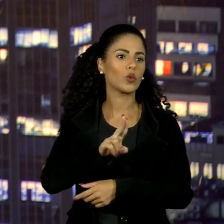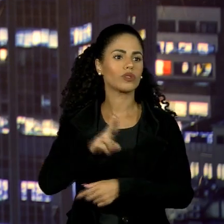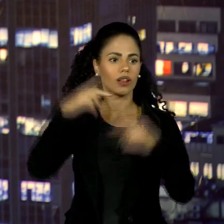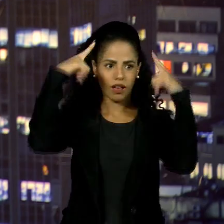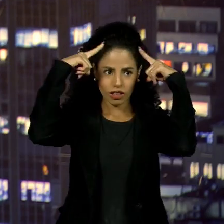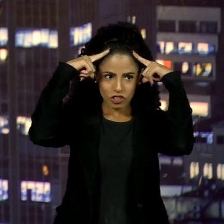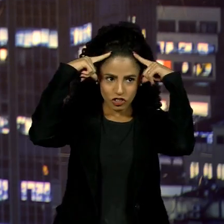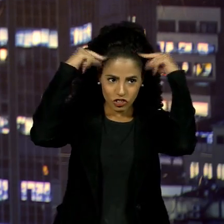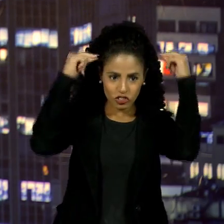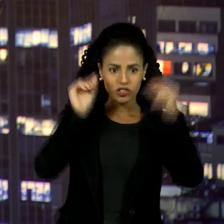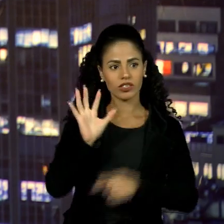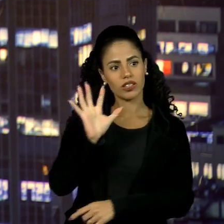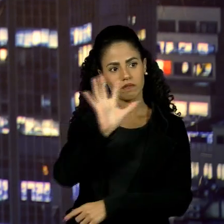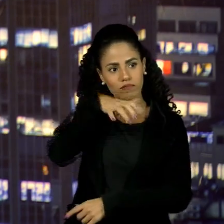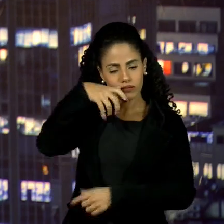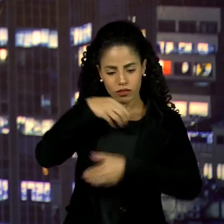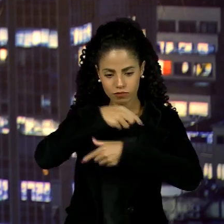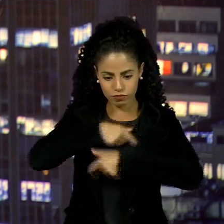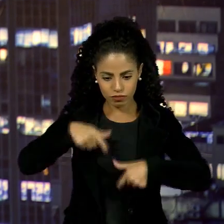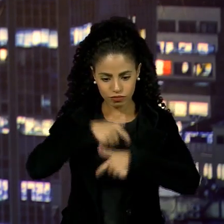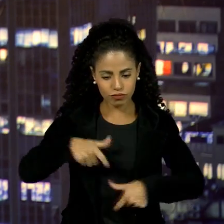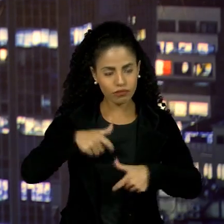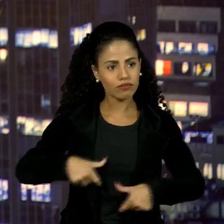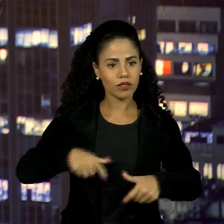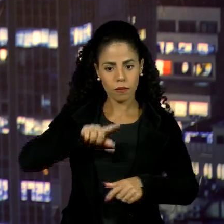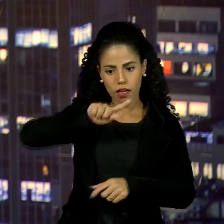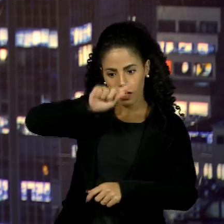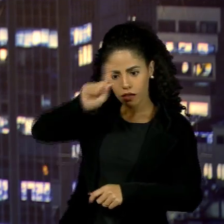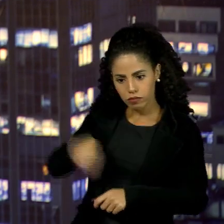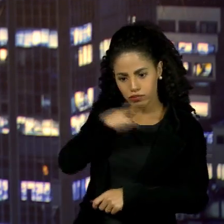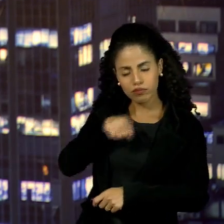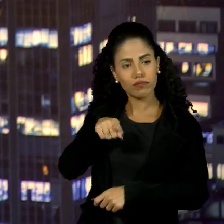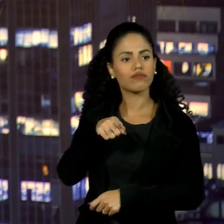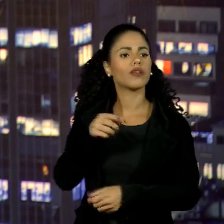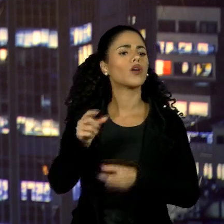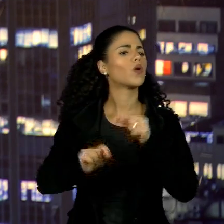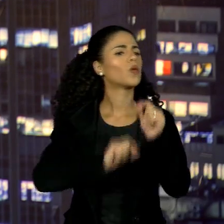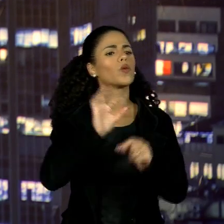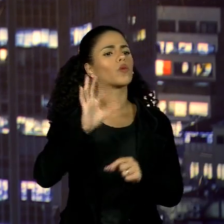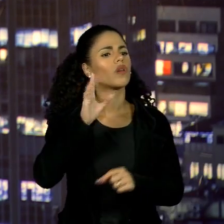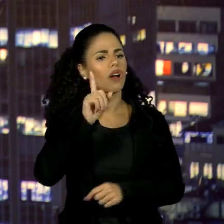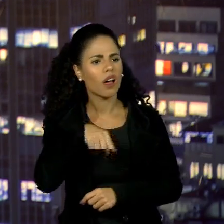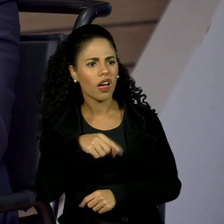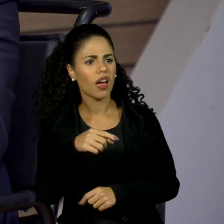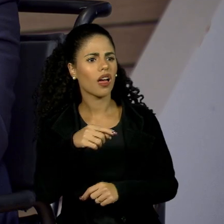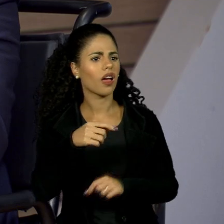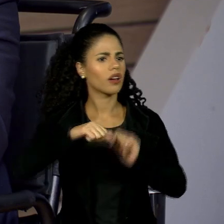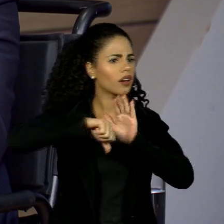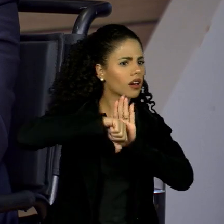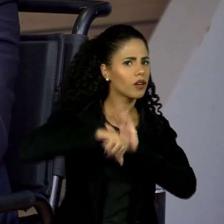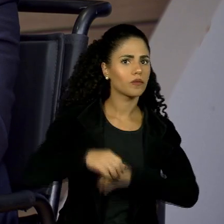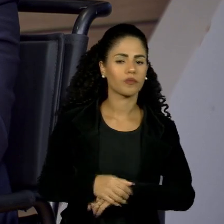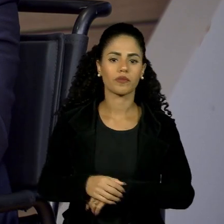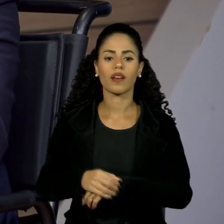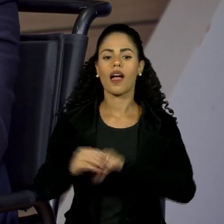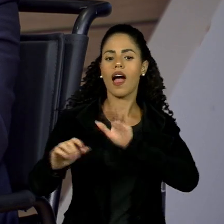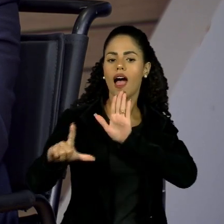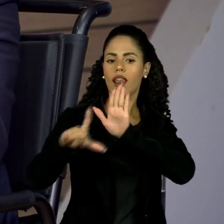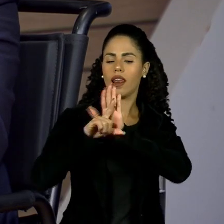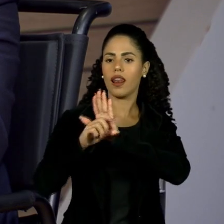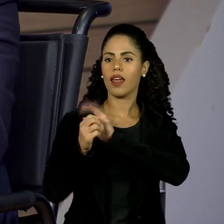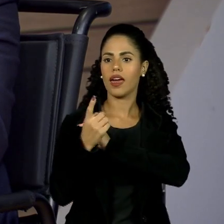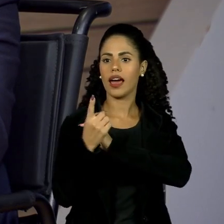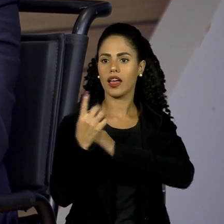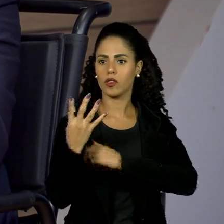jogo do aviãozinho, roleta, isso também está sendo regulamentado? Deixa de ser ilegal? A Lei 14.790,